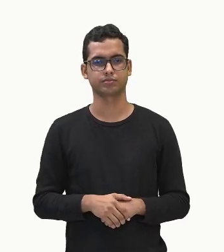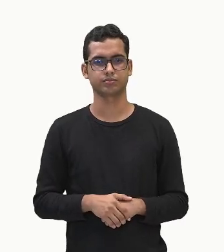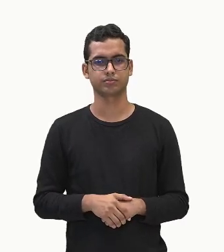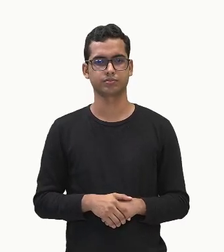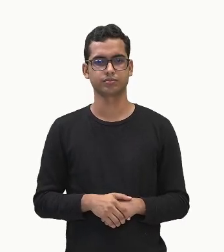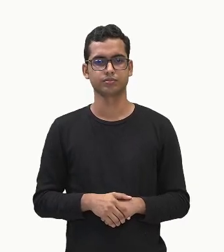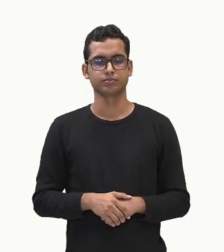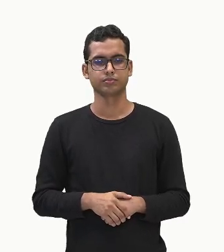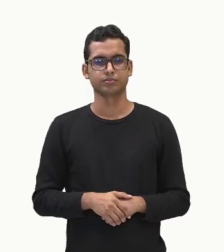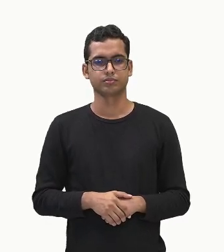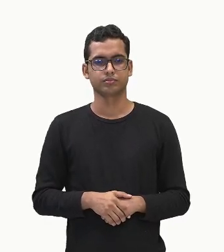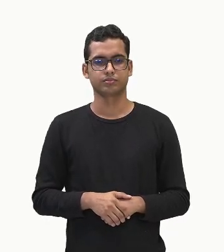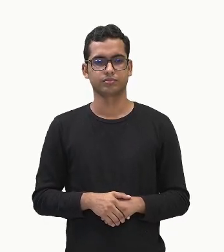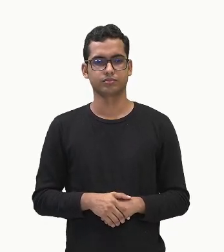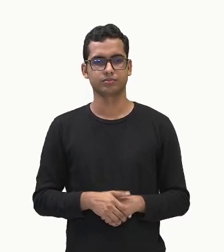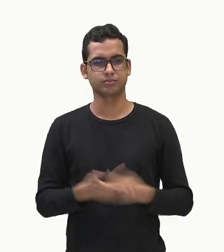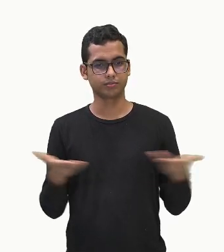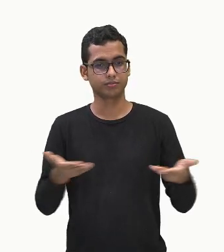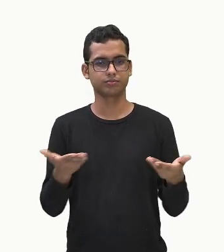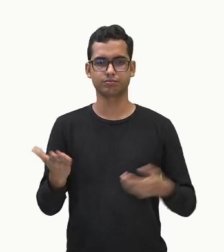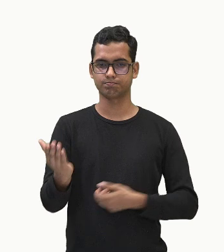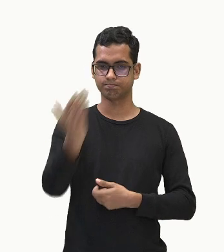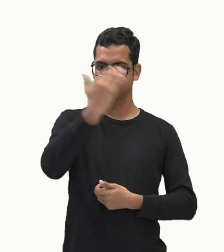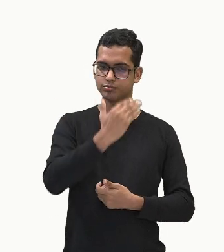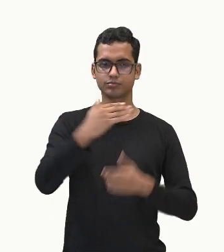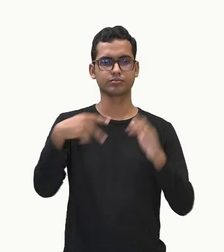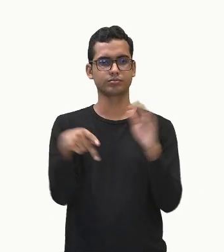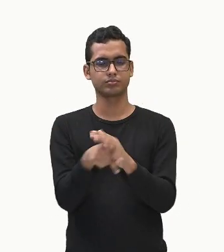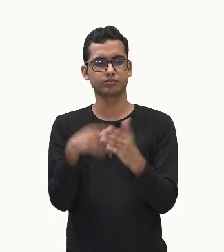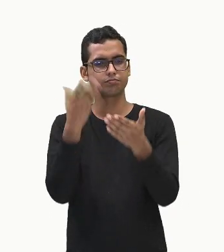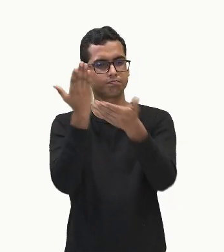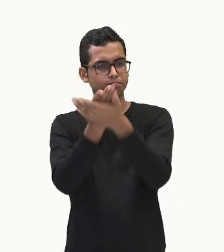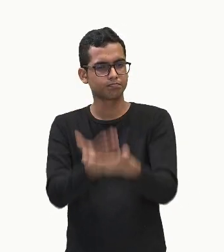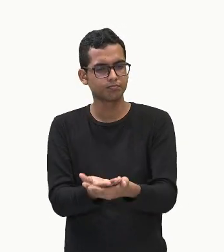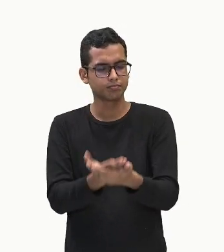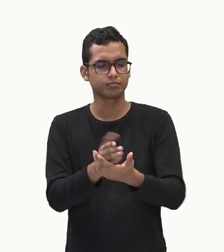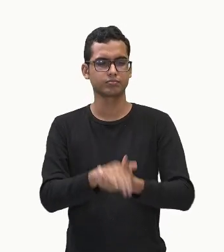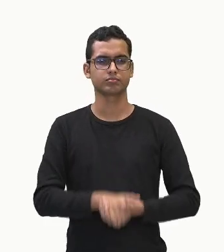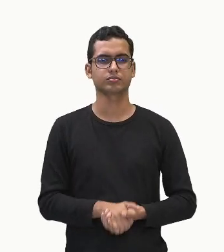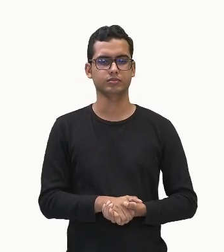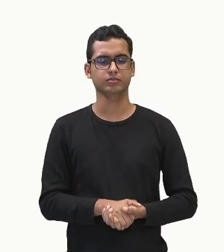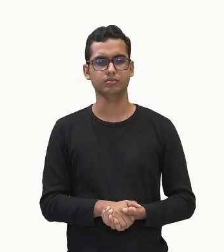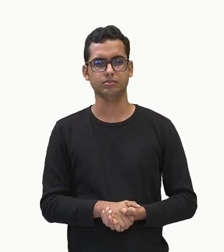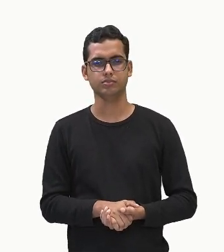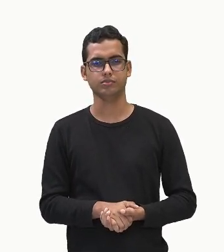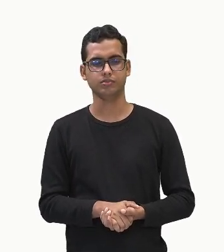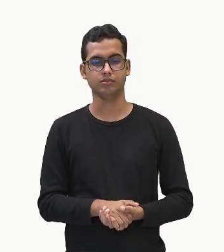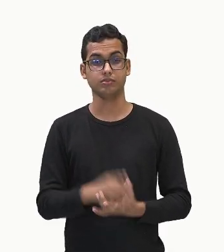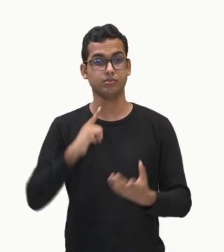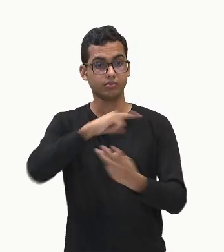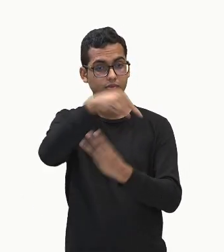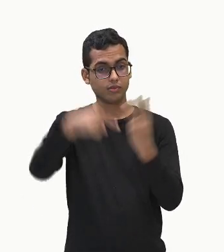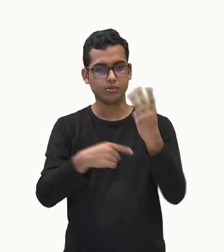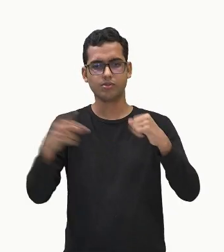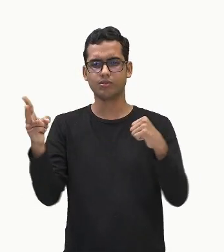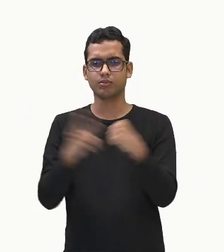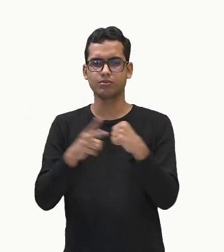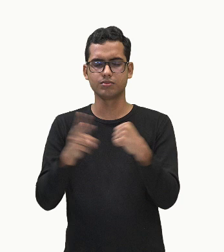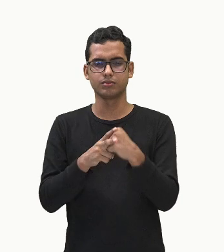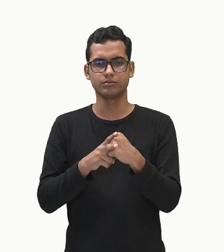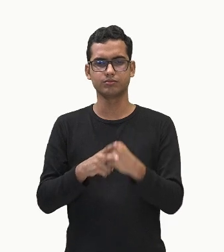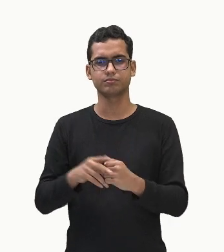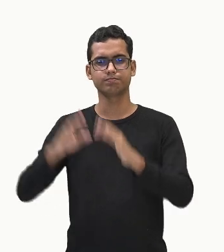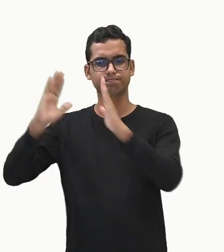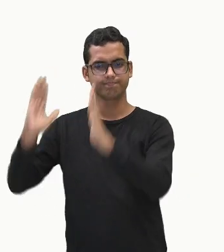lá, vamos conjugar, vamos a trabalhar. Temos 3 verbinhos, um de cada